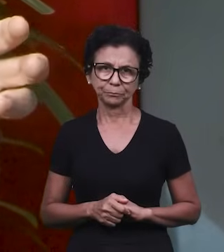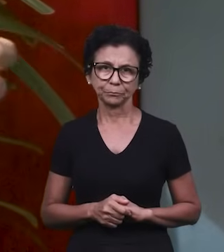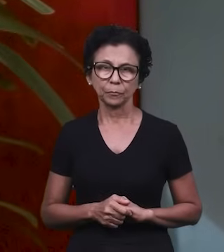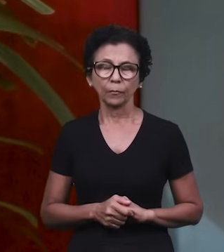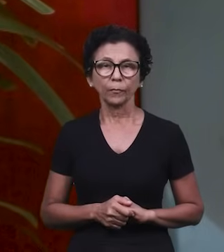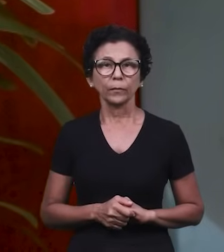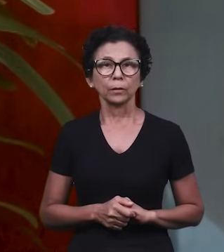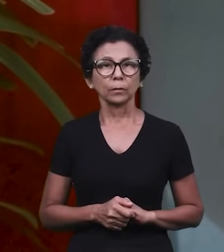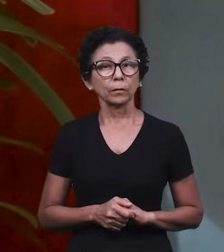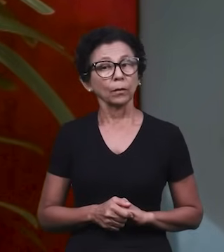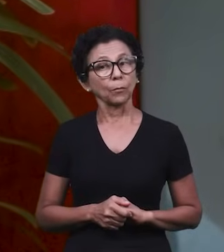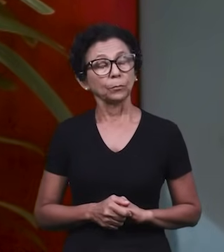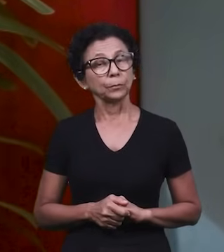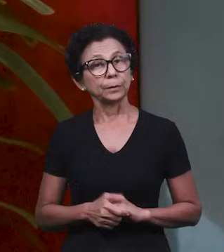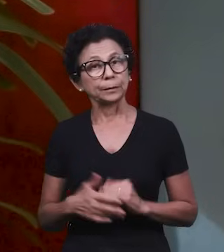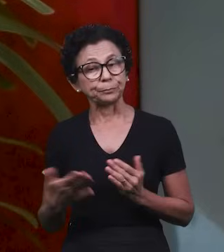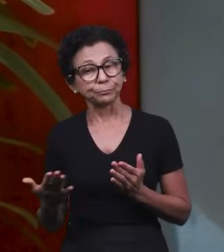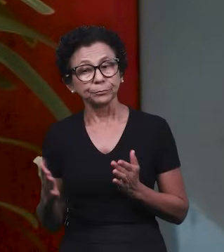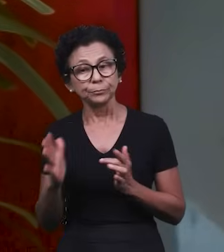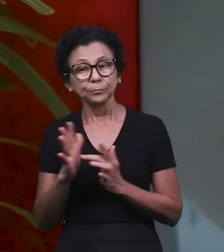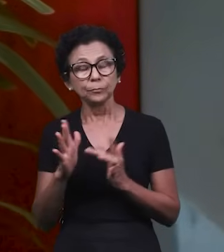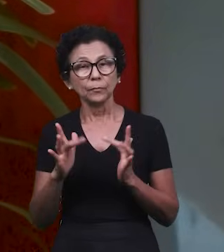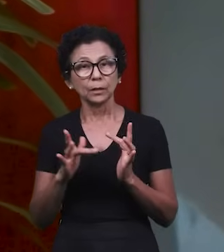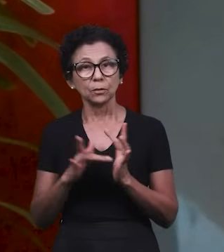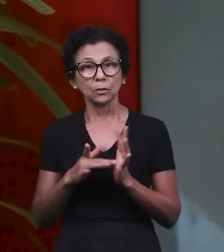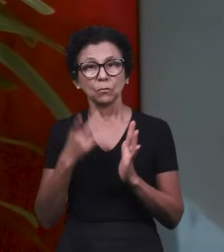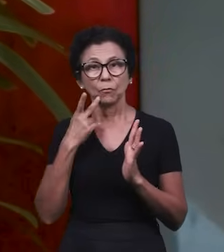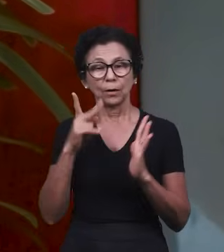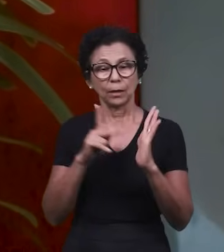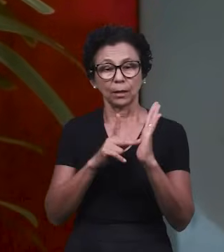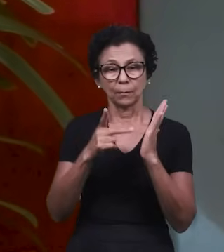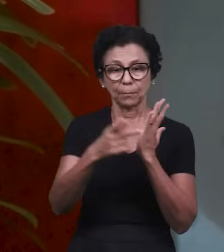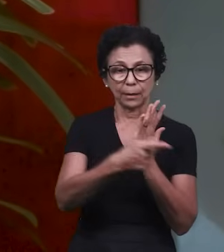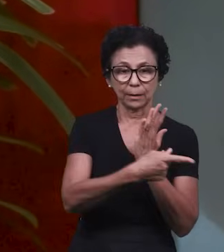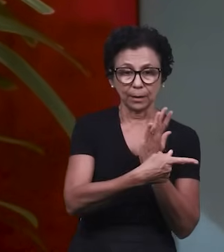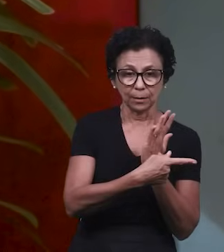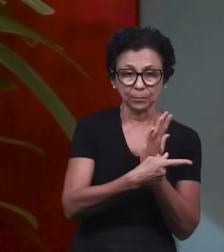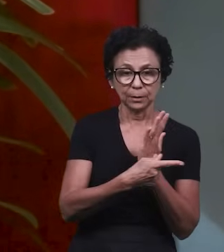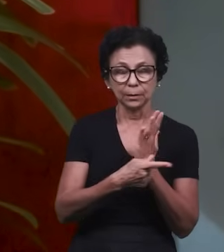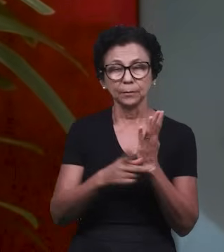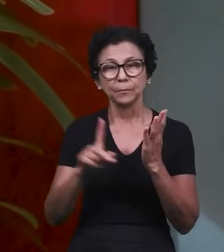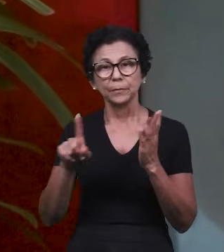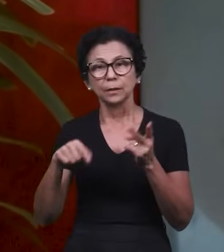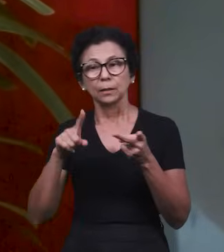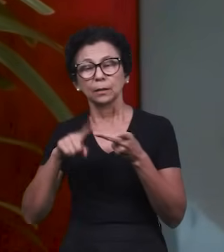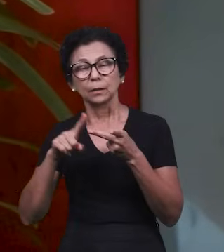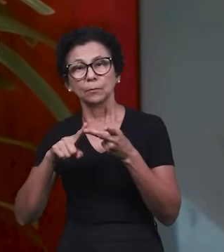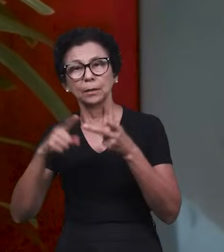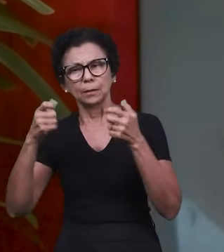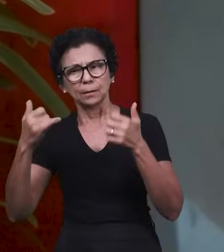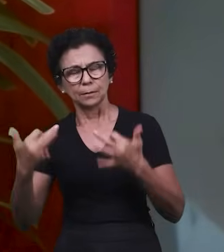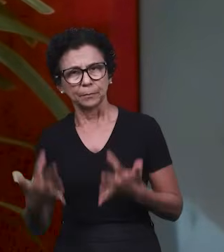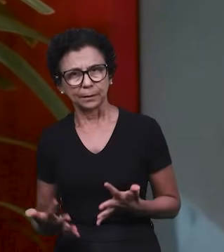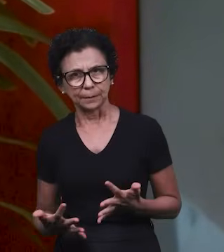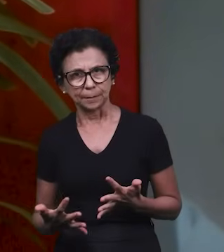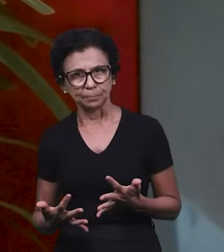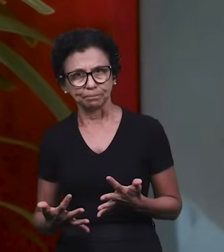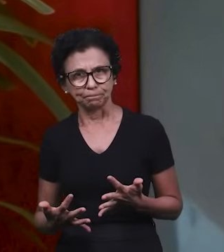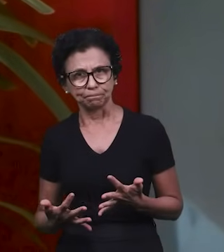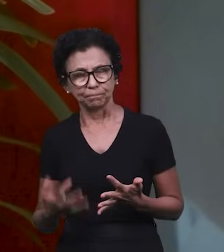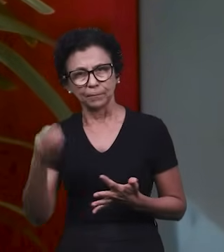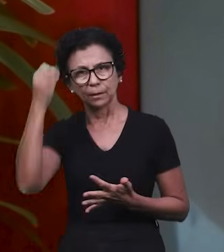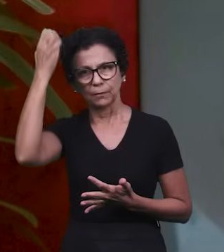a parábola e entrega a revelação acerca dessa parábola com o discernimento. Apesar deles terem